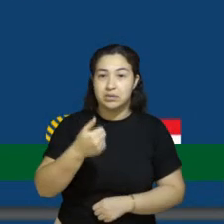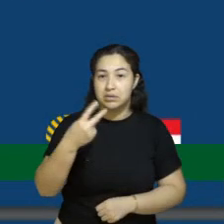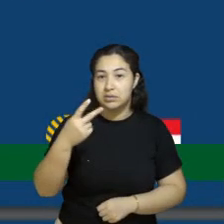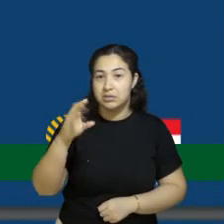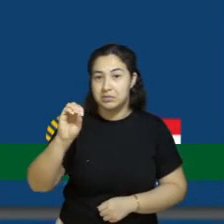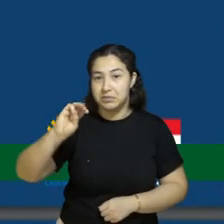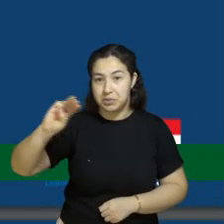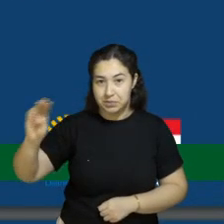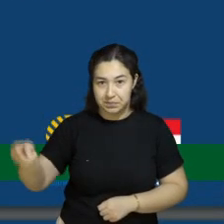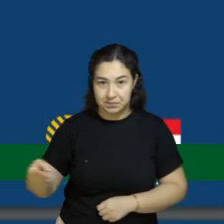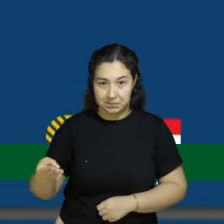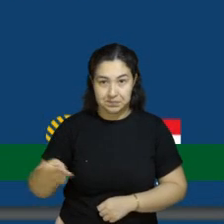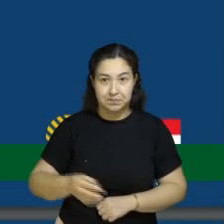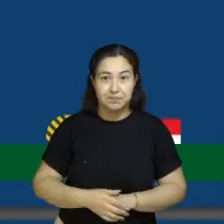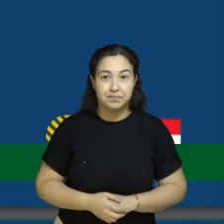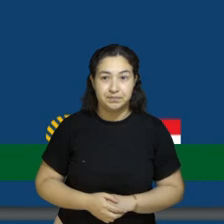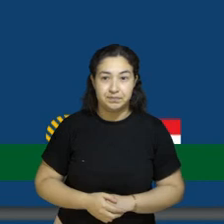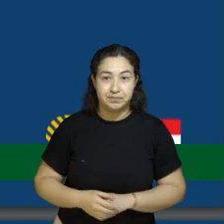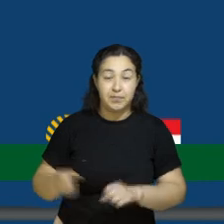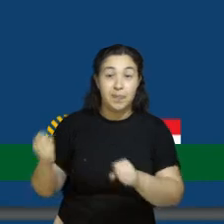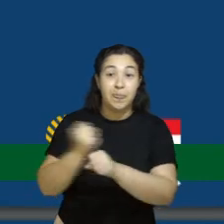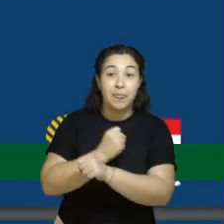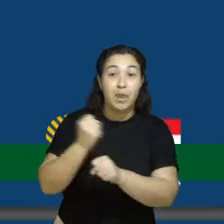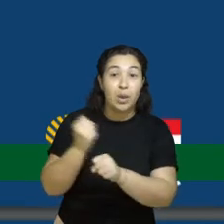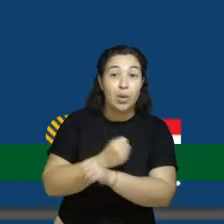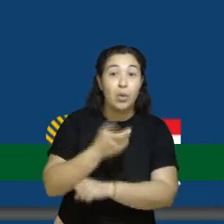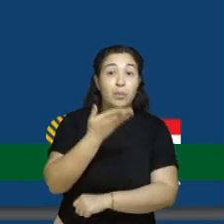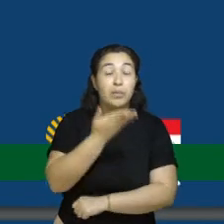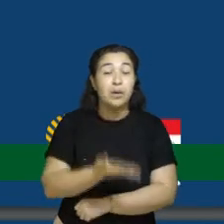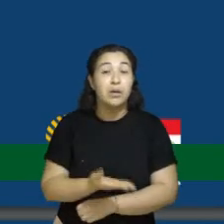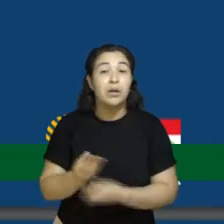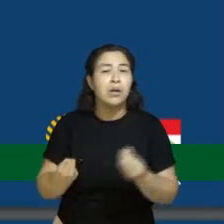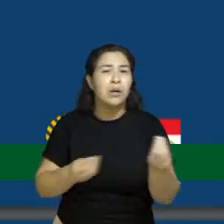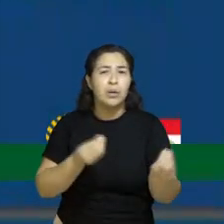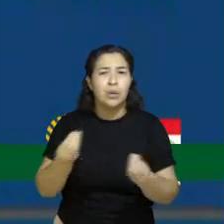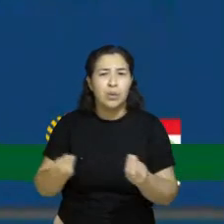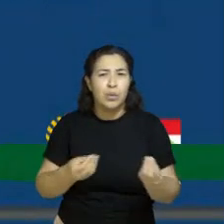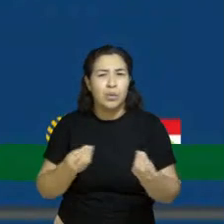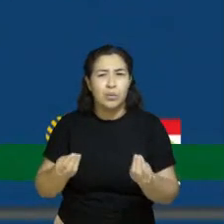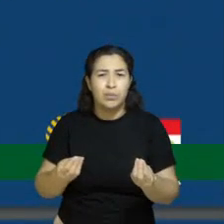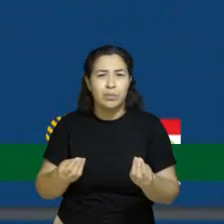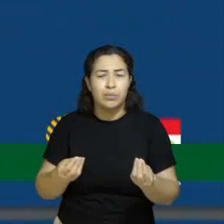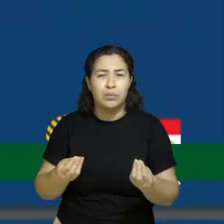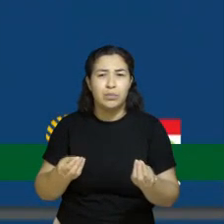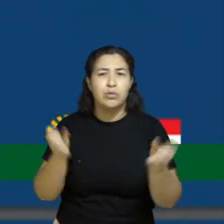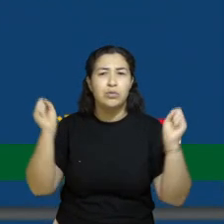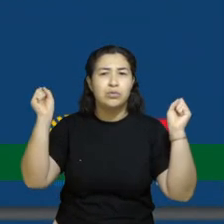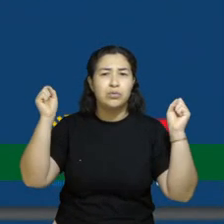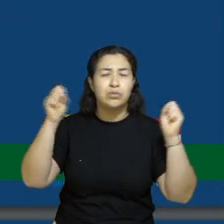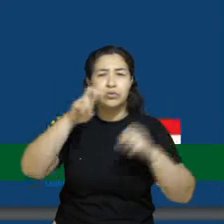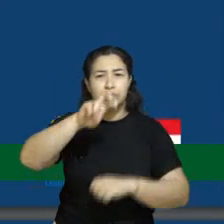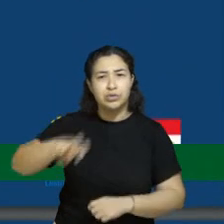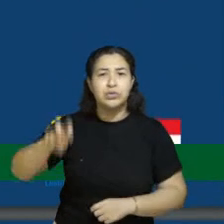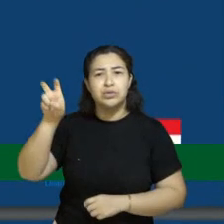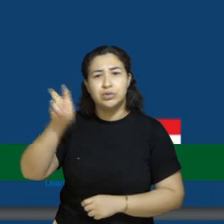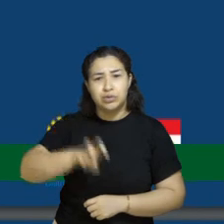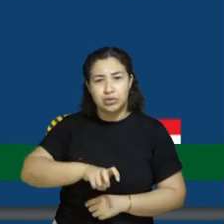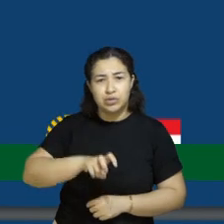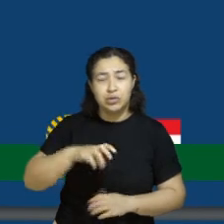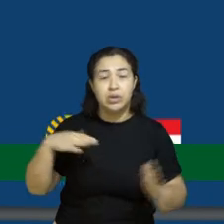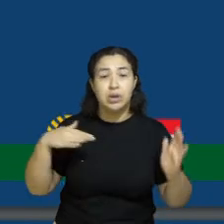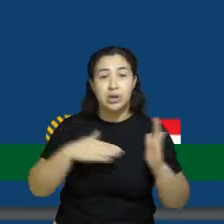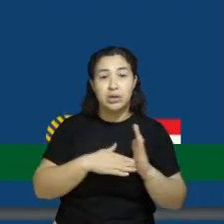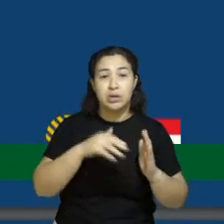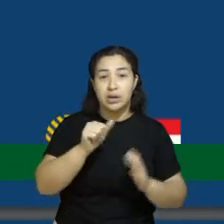Aqui é a obra, né, da subestação, 138 mil volts em Abelardo Luz. A linha sai de Xanxerê, vai até Abelardo Luz. É um